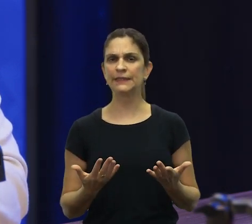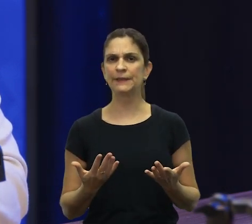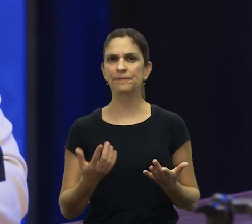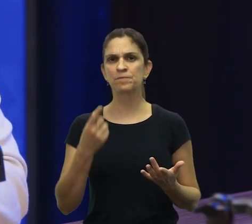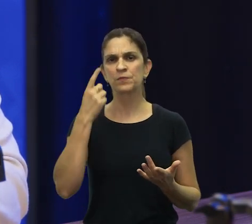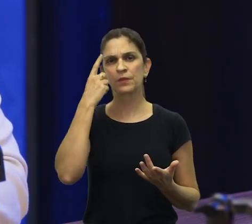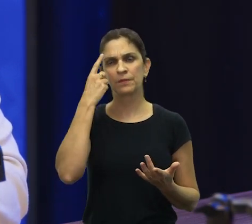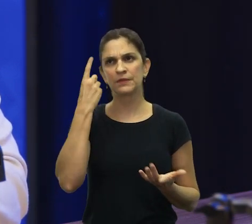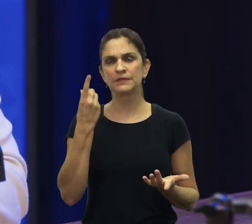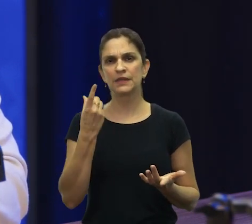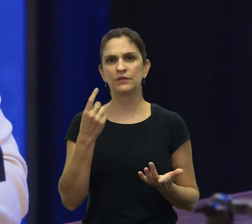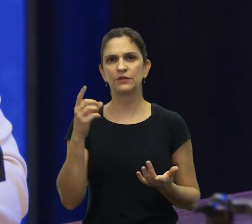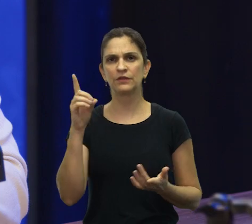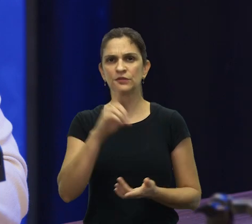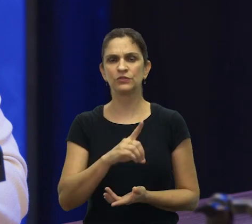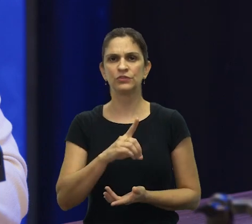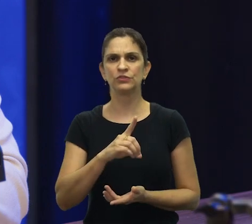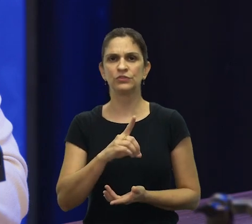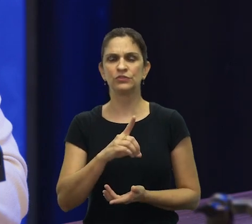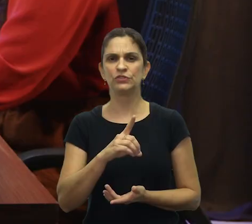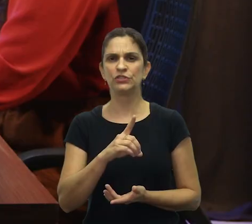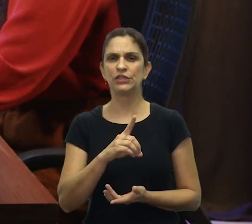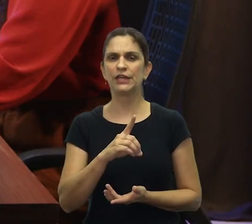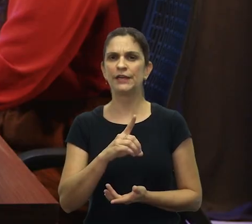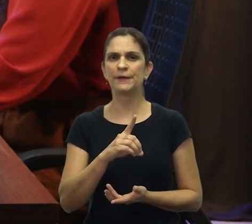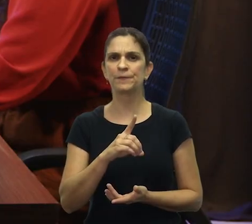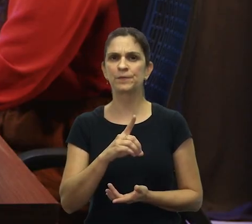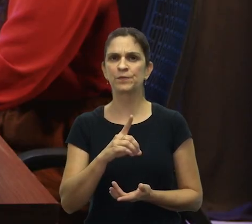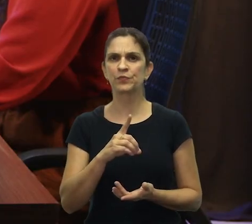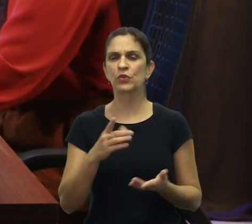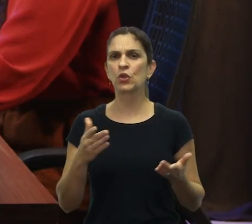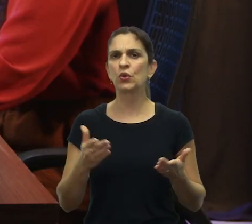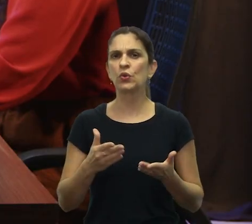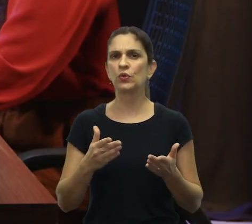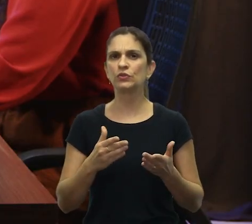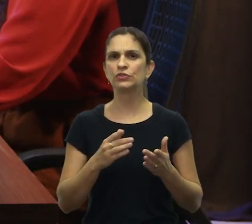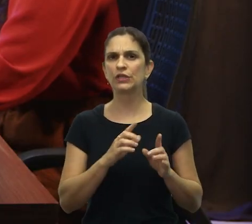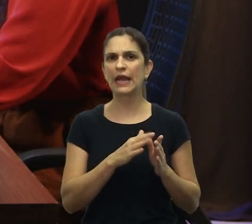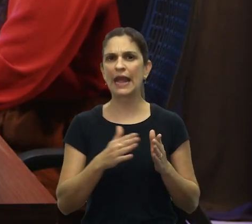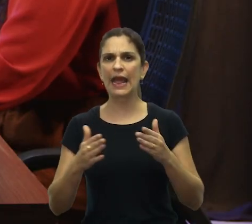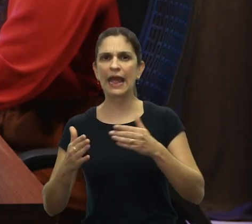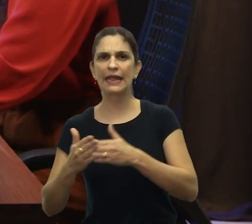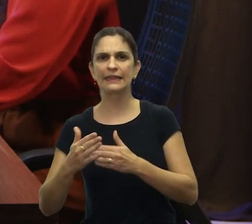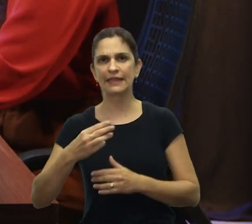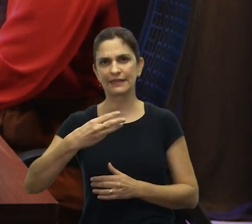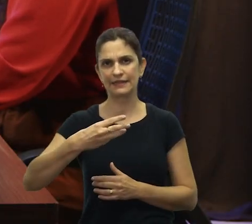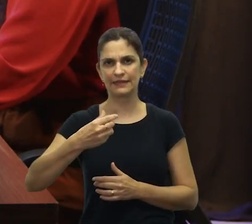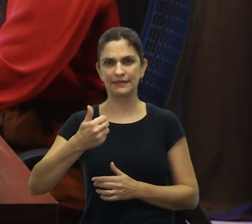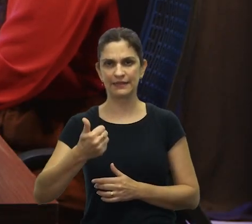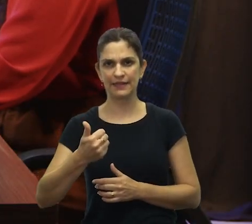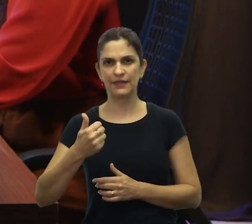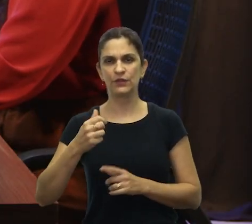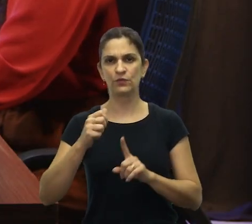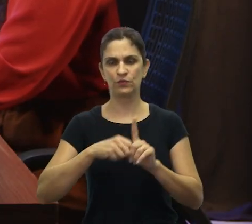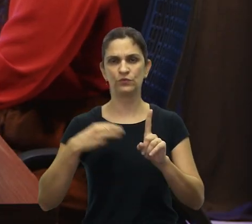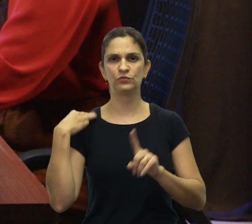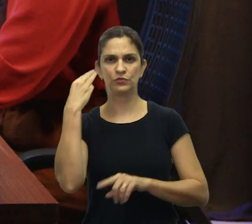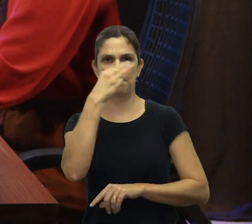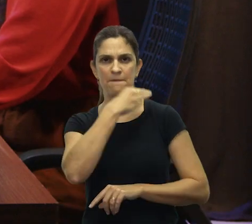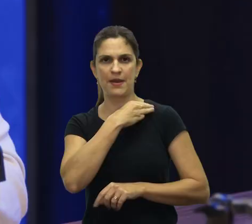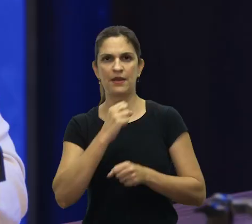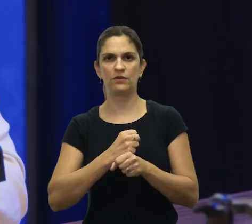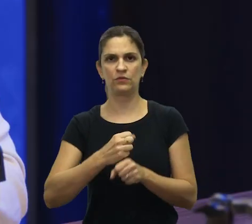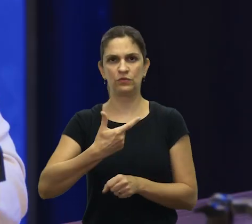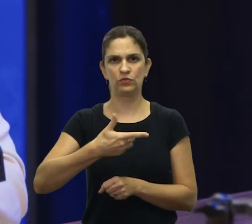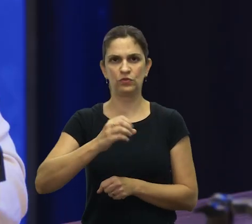aí, 31 de... vamos considerar essa estatística até o dia 31 de maio deste ano.